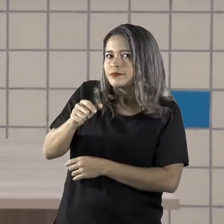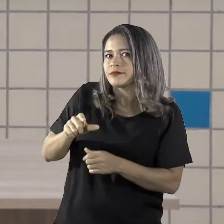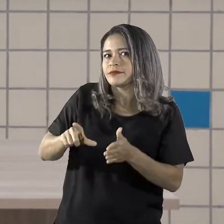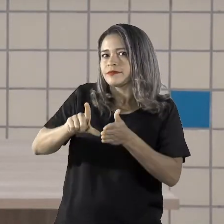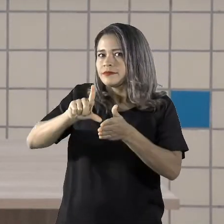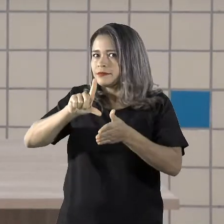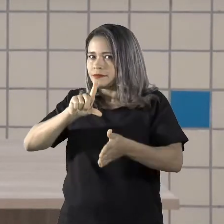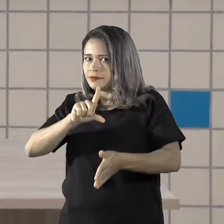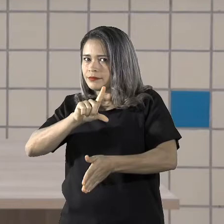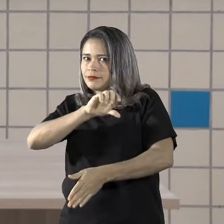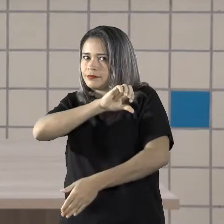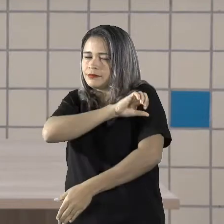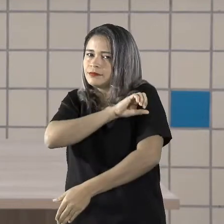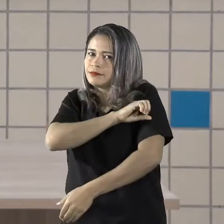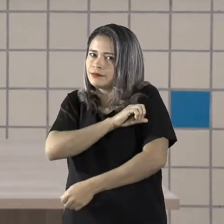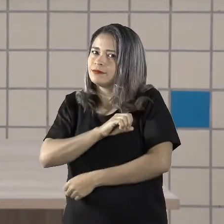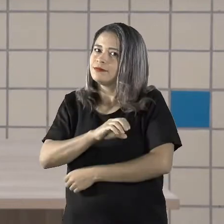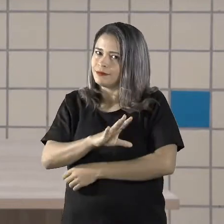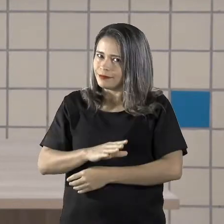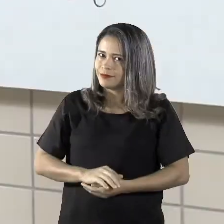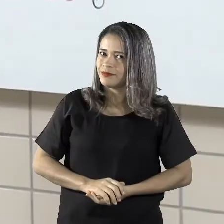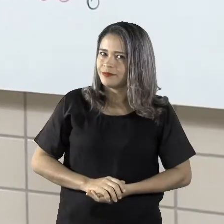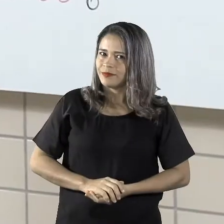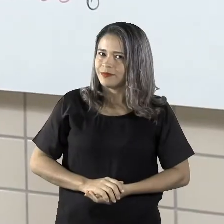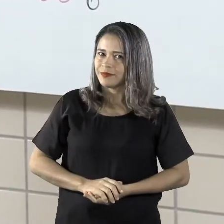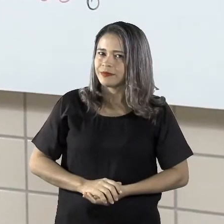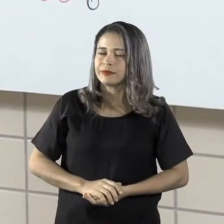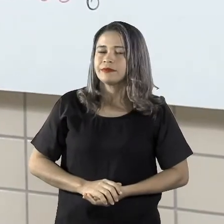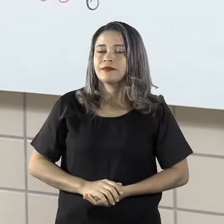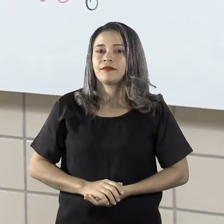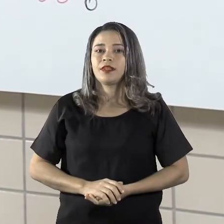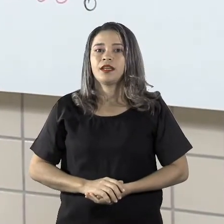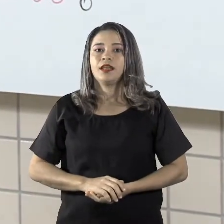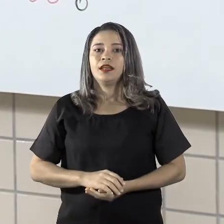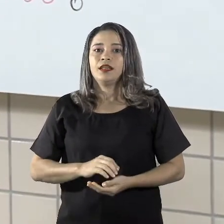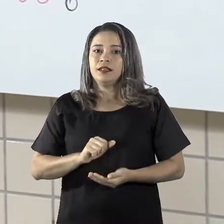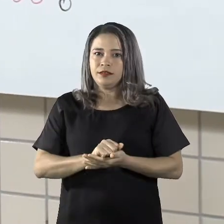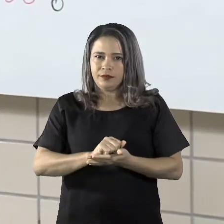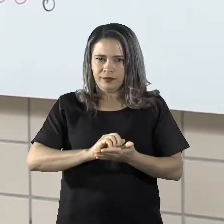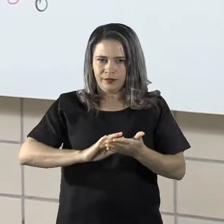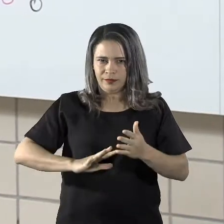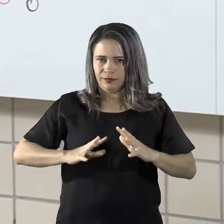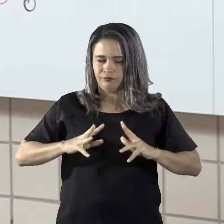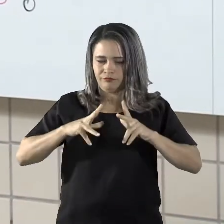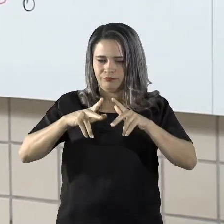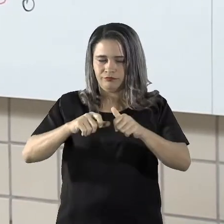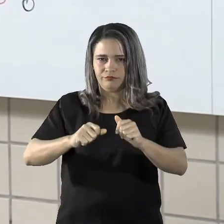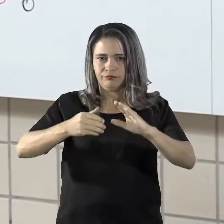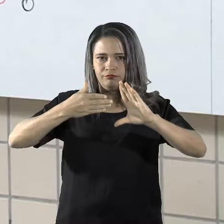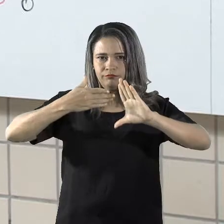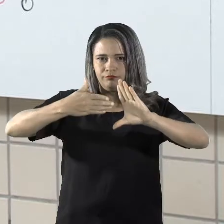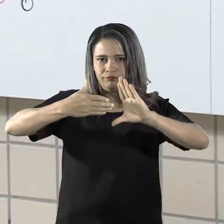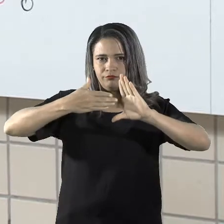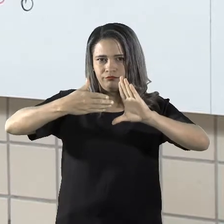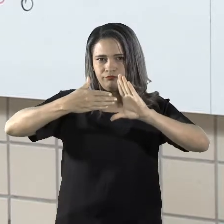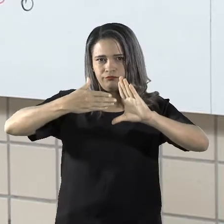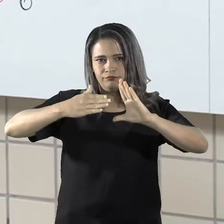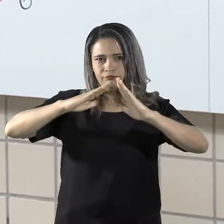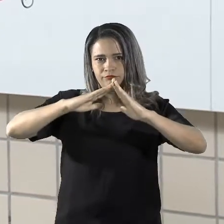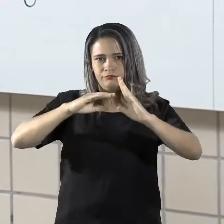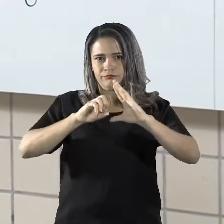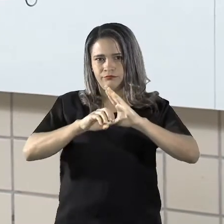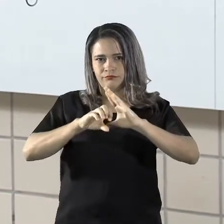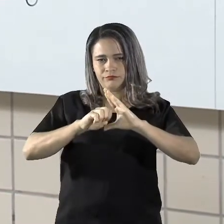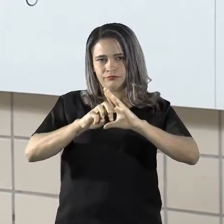assunto antes de vocês saírem do nono ano. Nossa atividade, nossos conteúdos estão na plataforma Homeschool, que está no